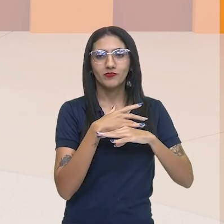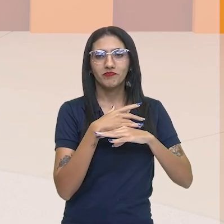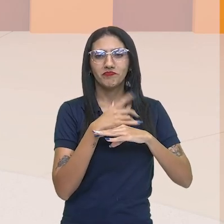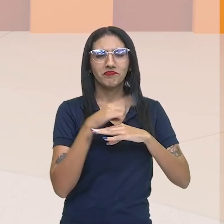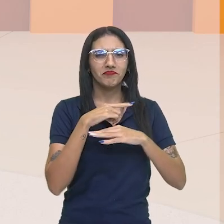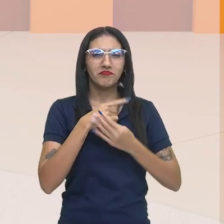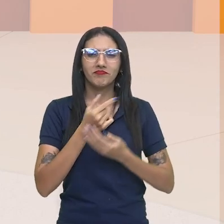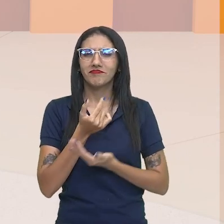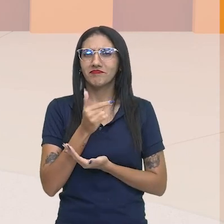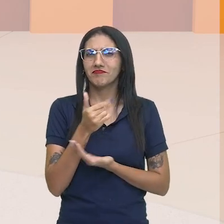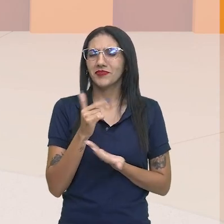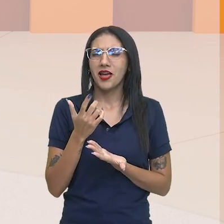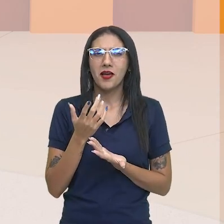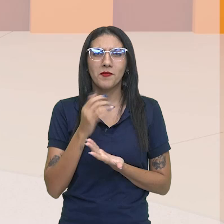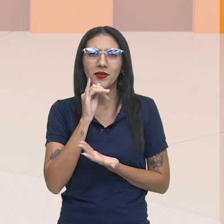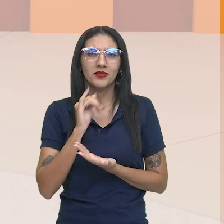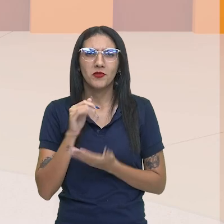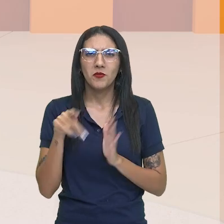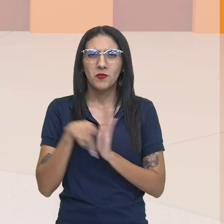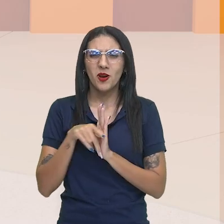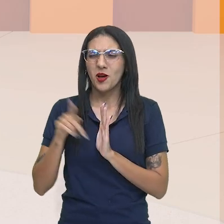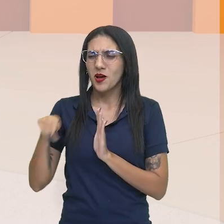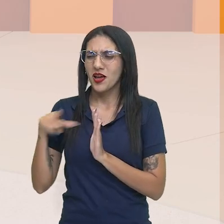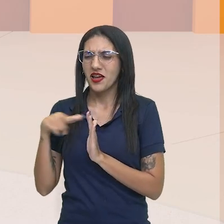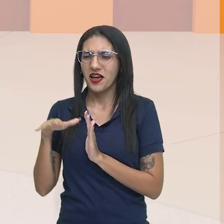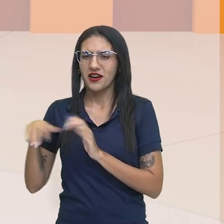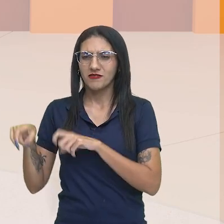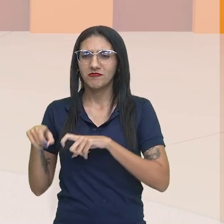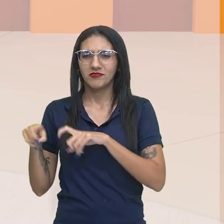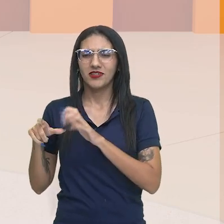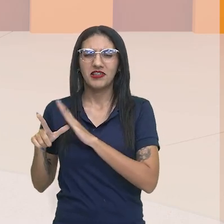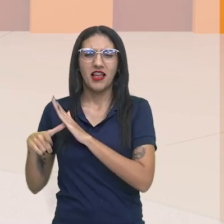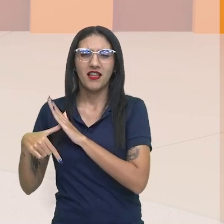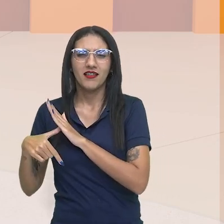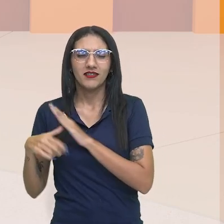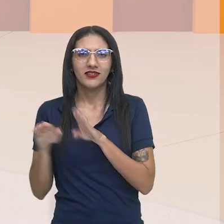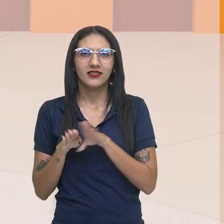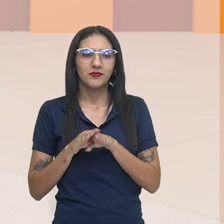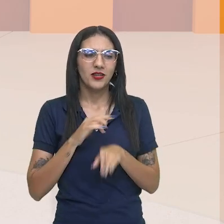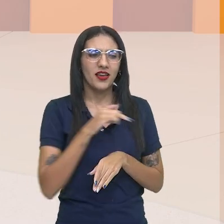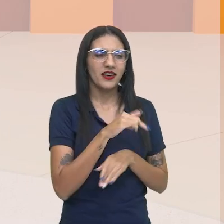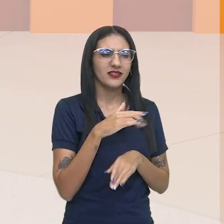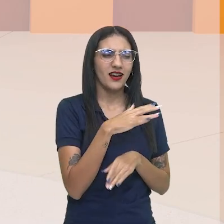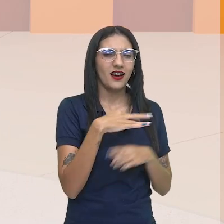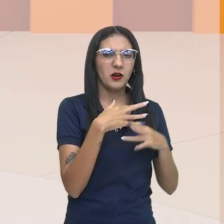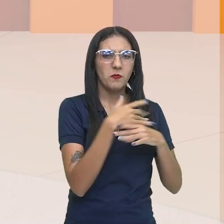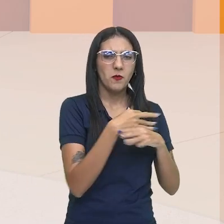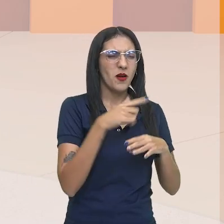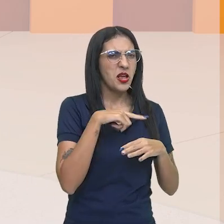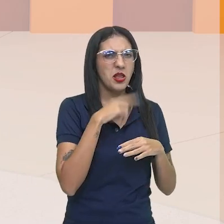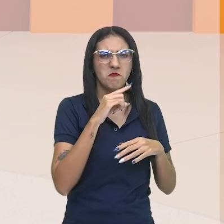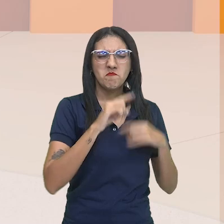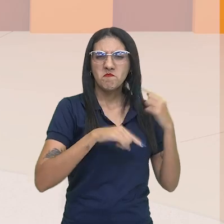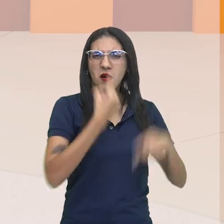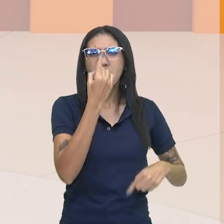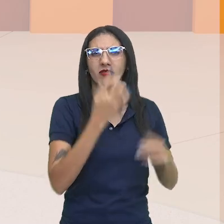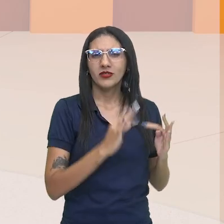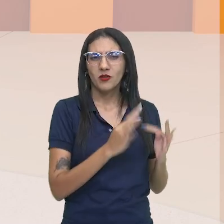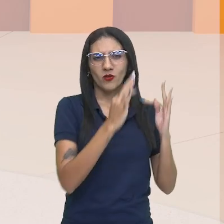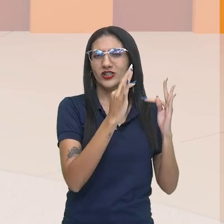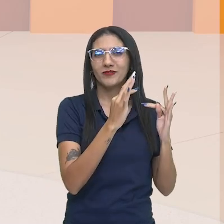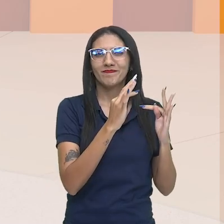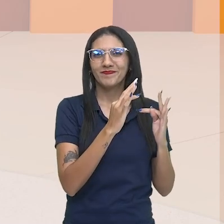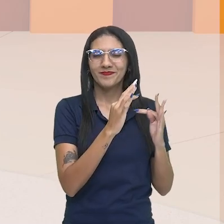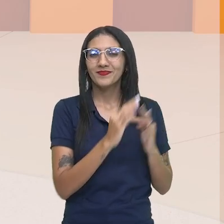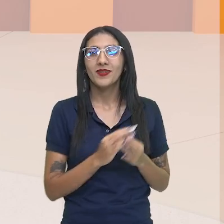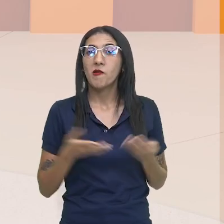não necessariamente o meio rural é atrasado e não necessariamente o meio urbano é totalmente modernizado e tudo mais. A gente vai entender